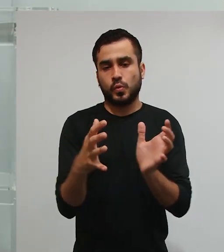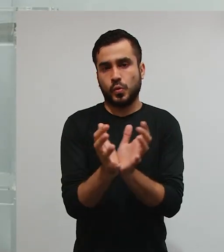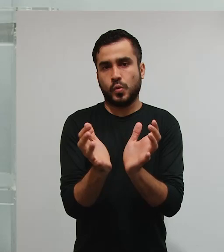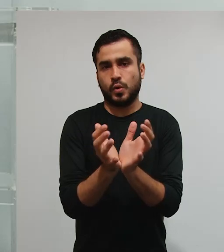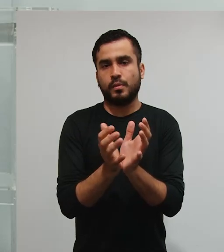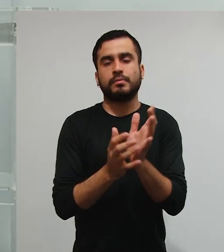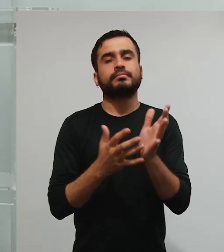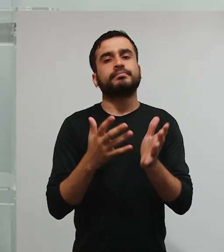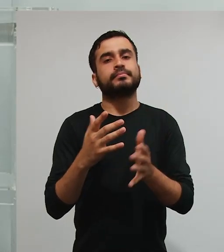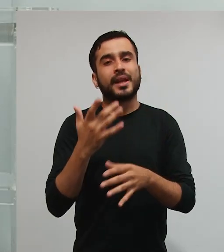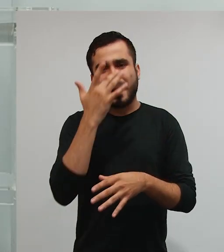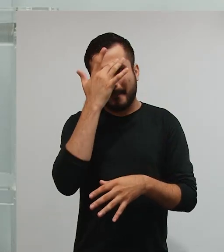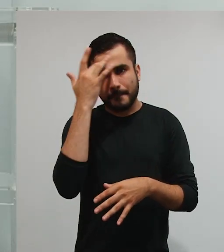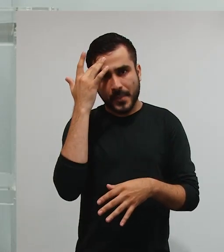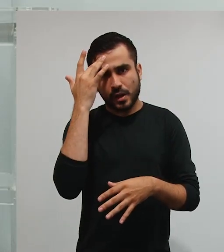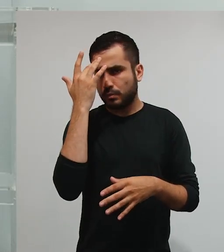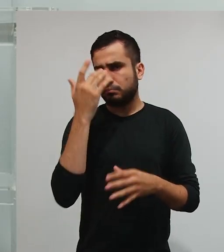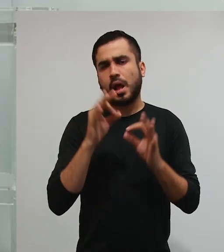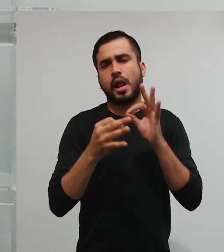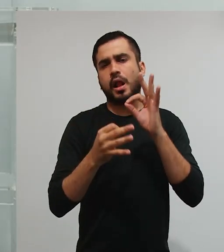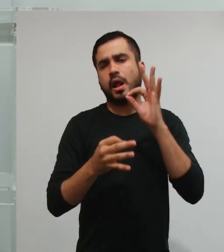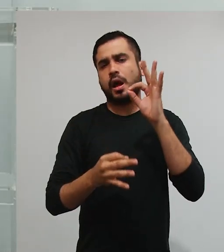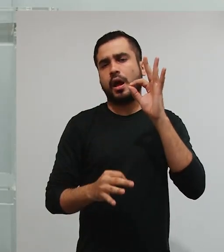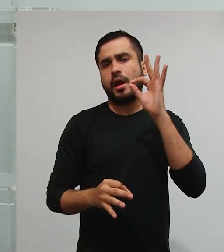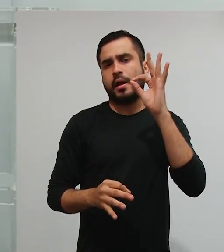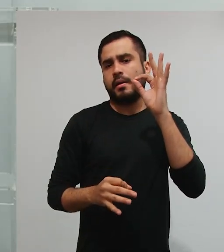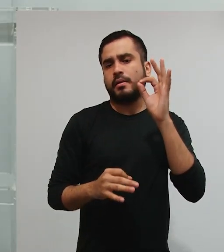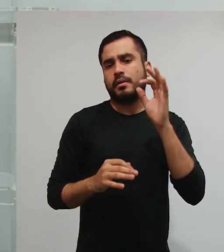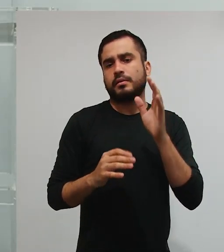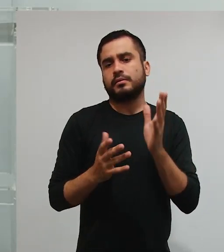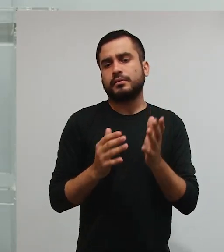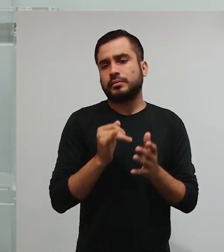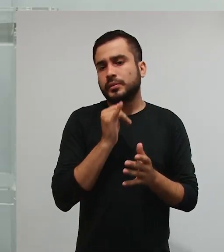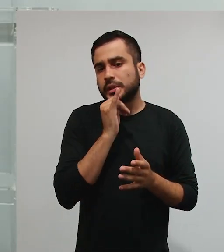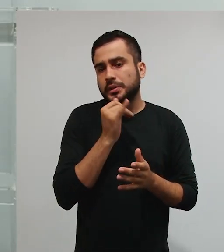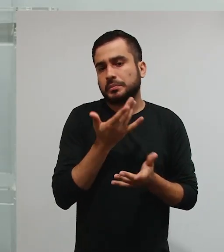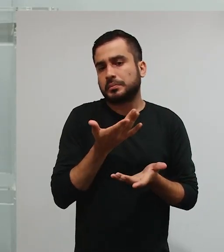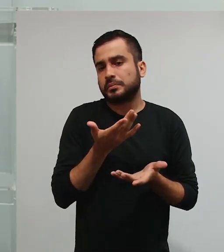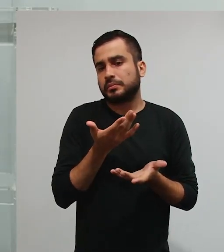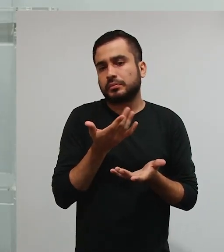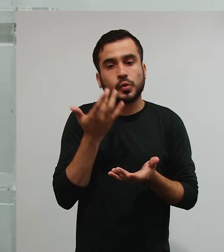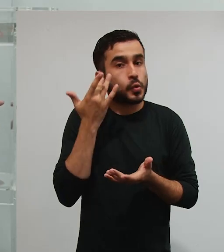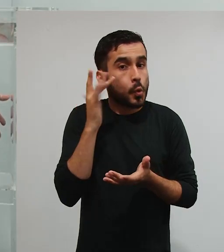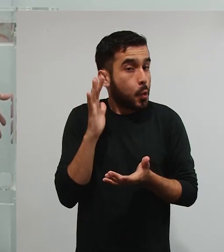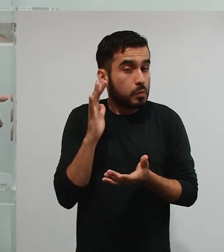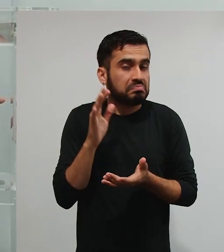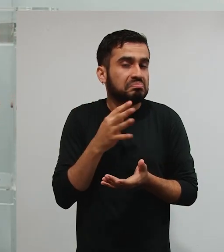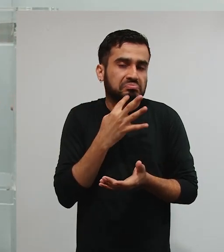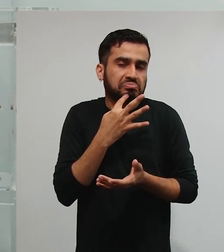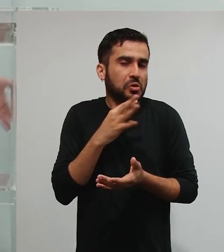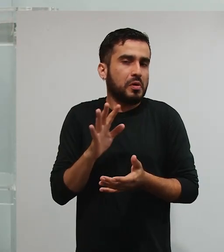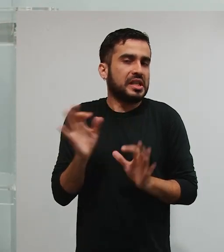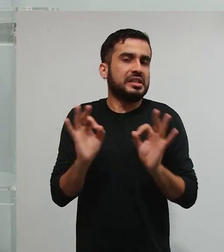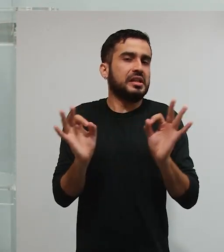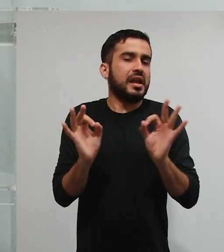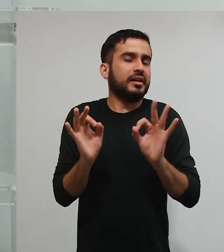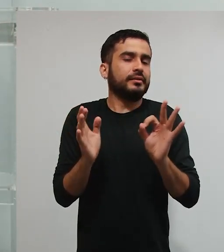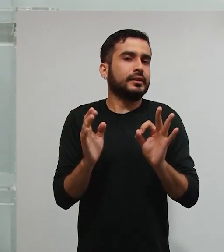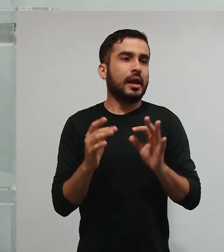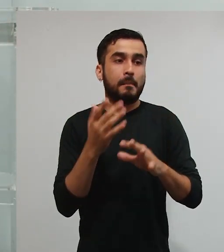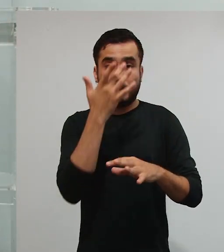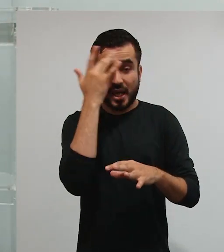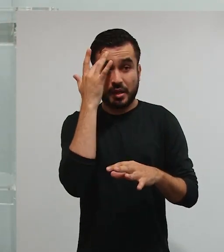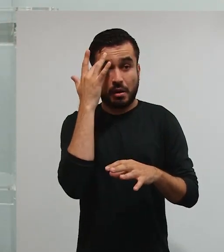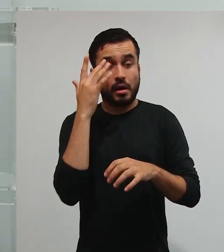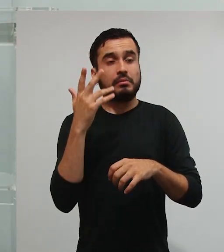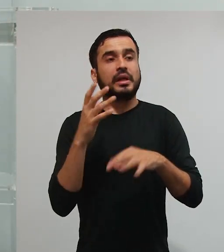grupo, há pessoas que se expressam mais. Por exemplo, eu não conheço ninguém assim, igual, né, que fala pelos cotovelos, que fala sem parar,